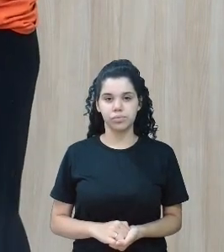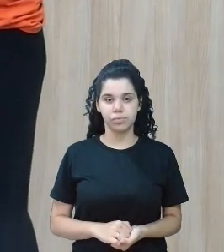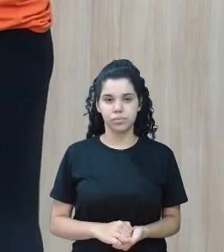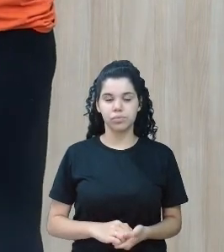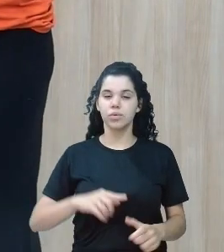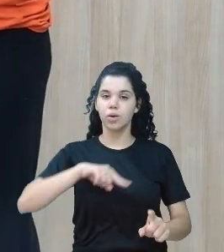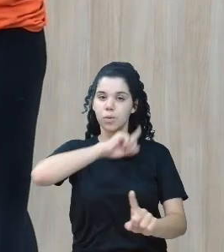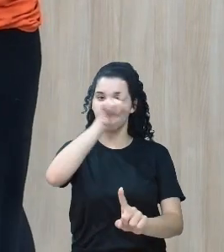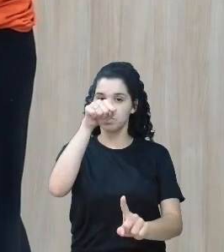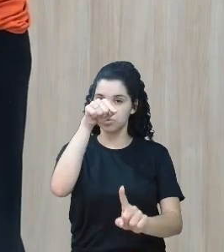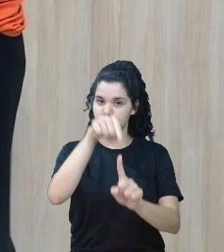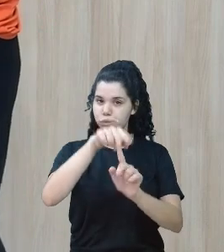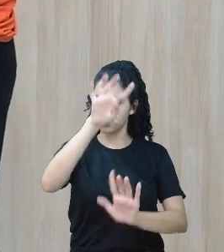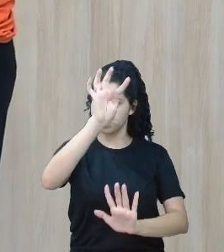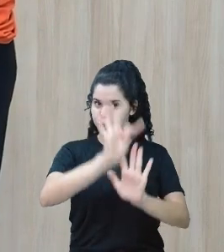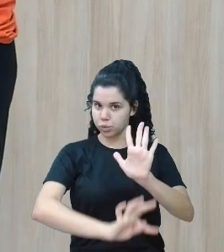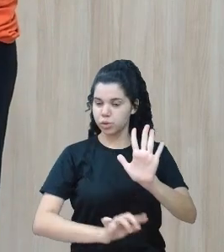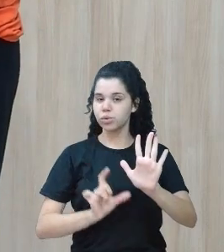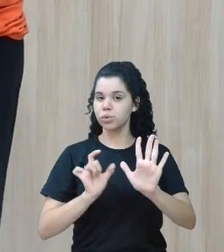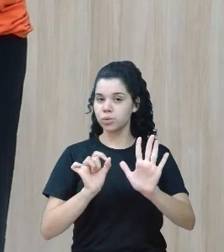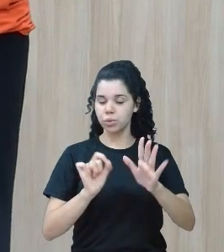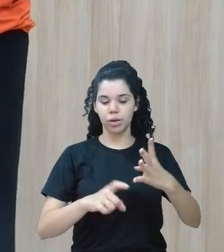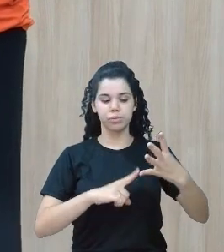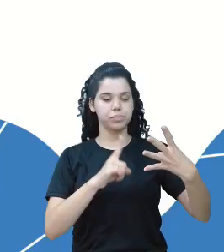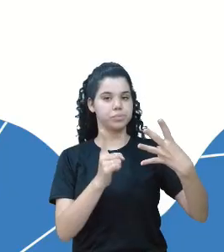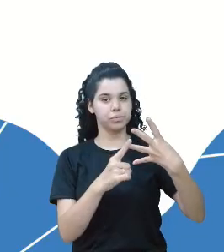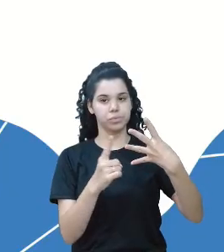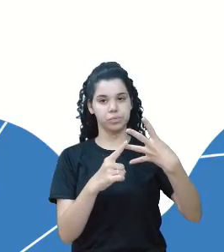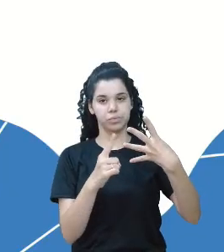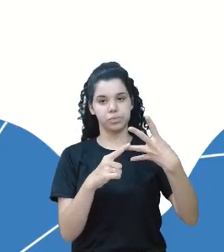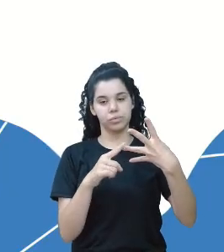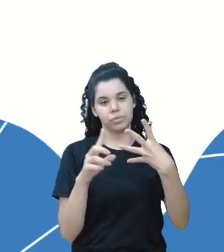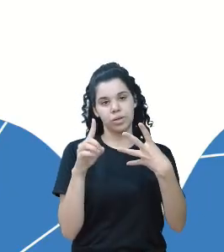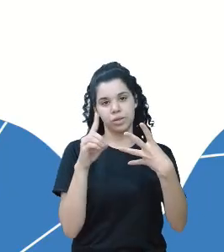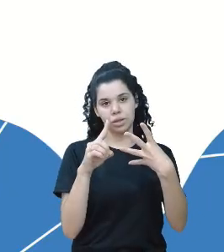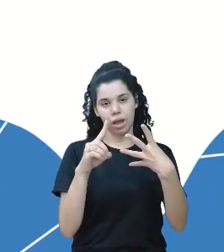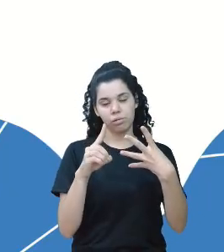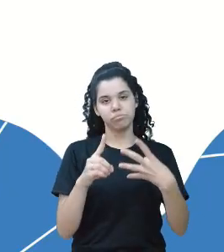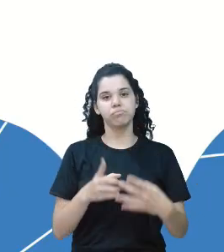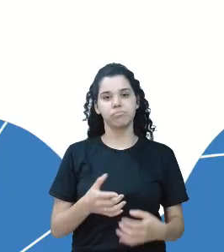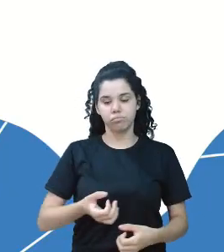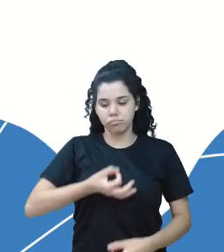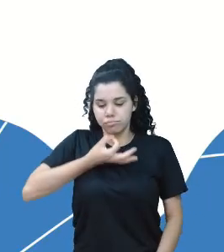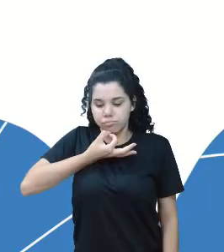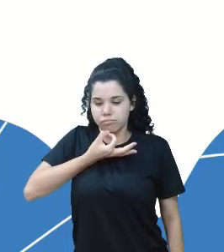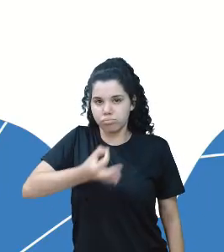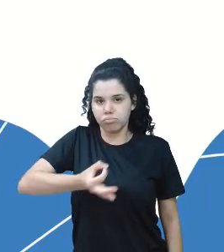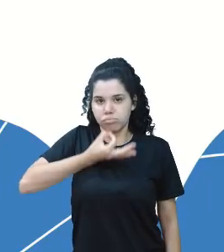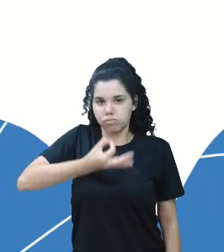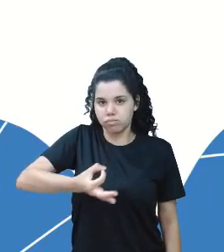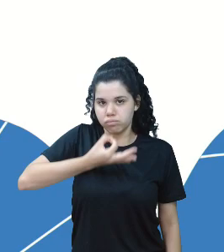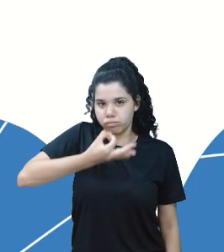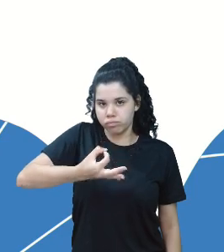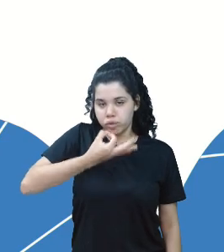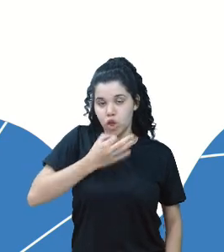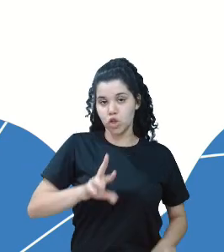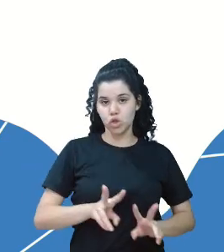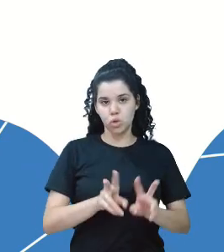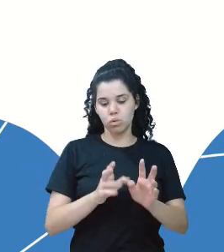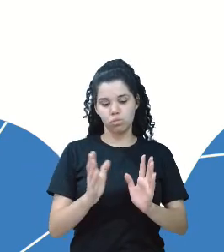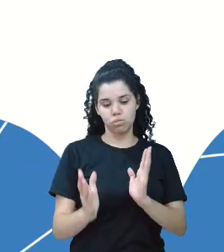a finalidade desse texto é expor uma análise crítica. Expor uma análise crítica sobre a